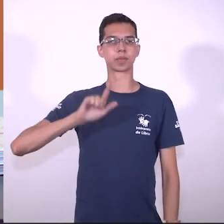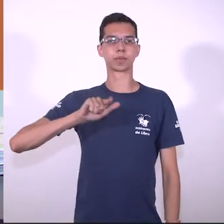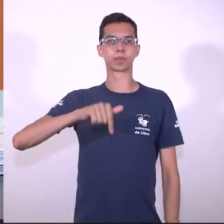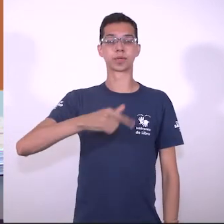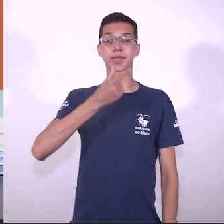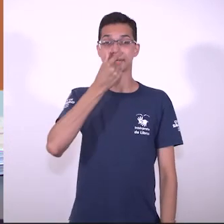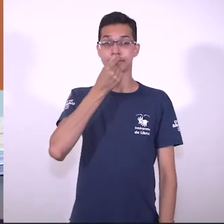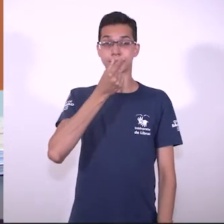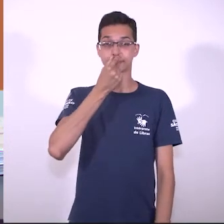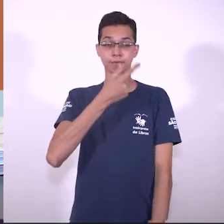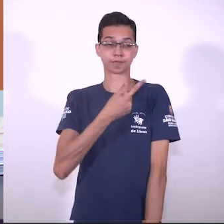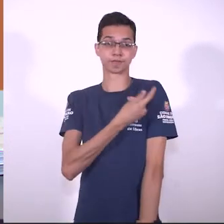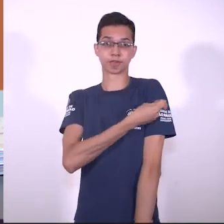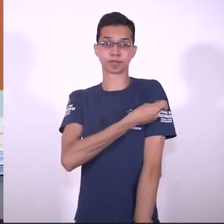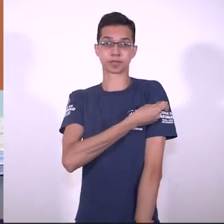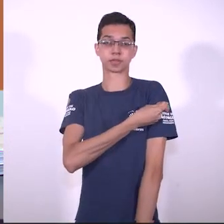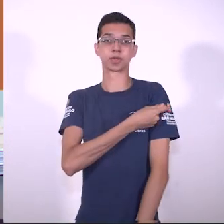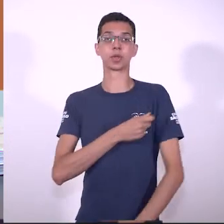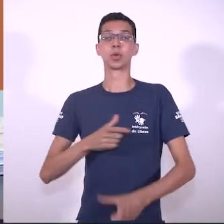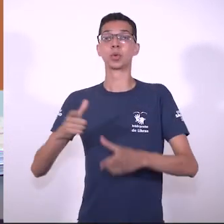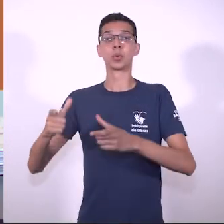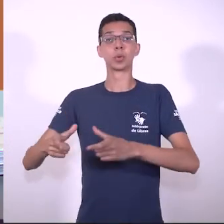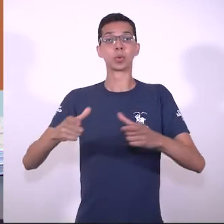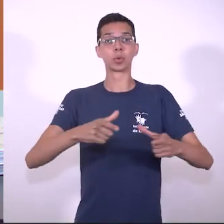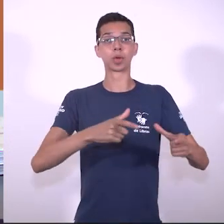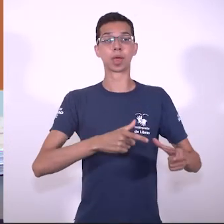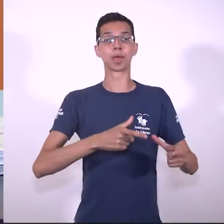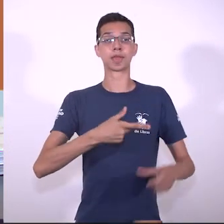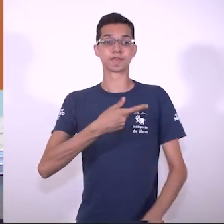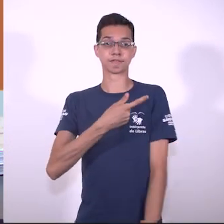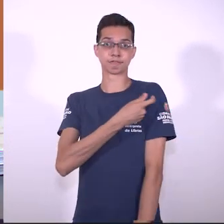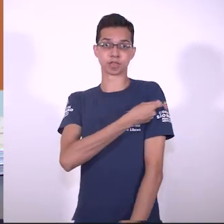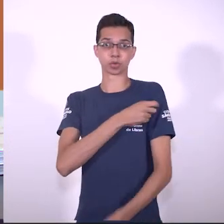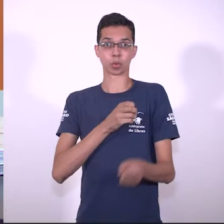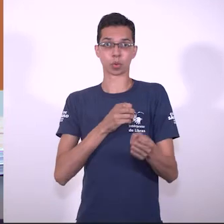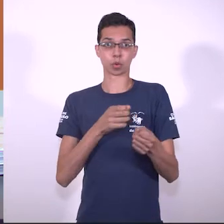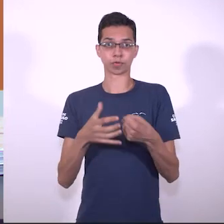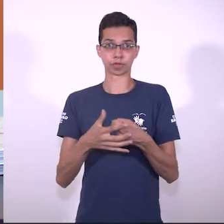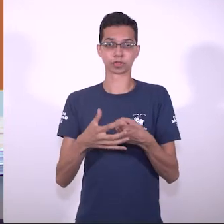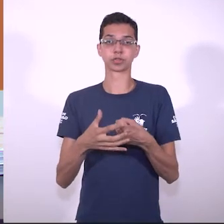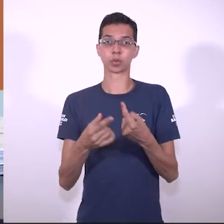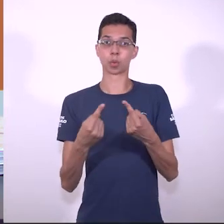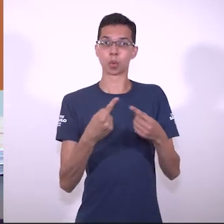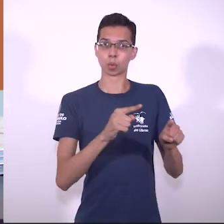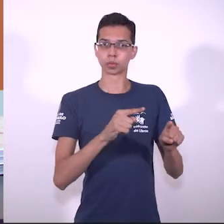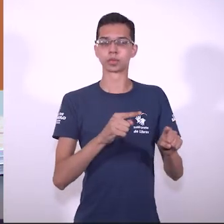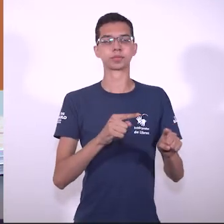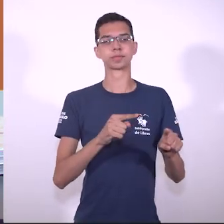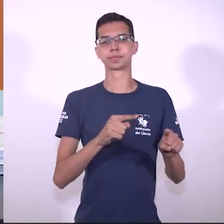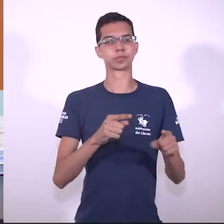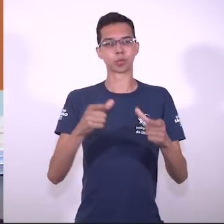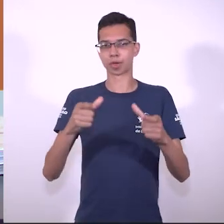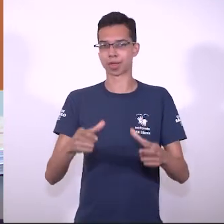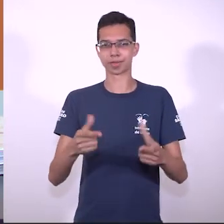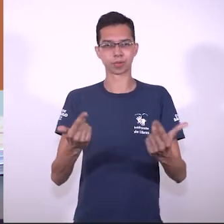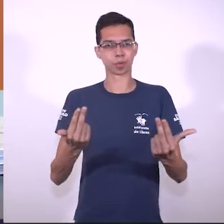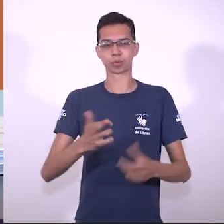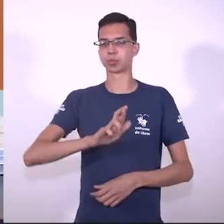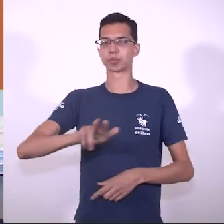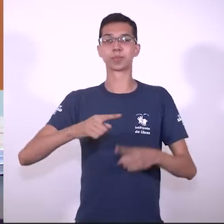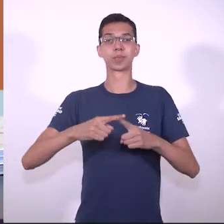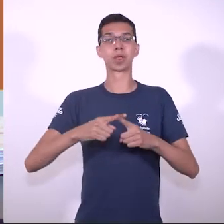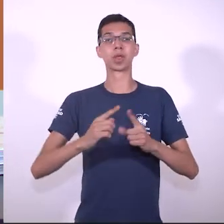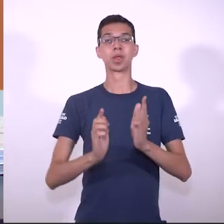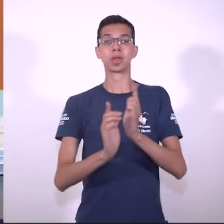não serão os mesmos locais onde nós estamos vacinando para a Covid-19. Não só para não ter aglomeração, mas também por conta de